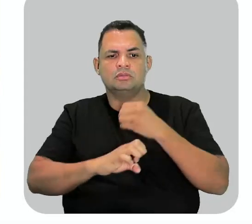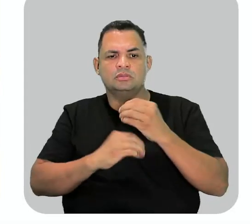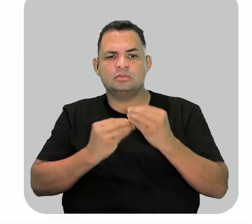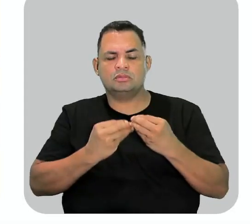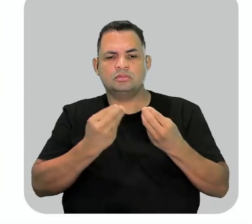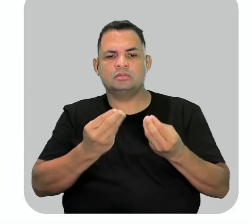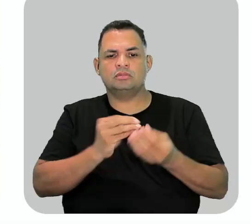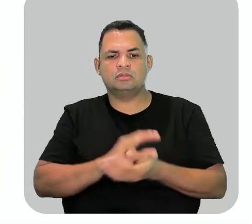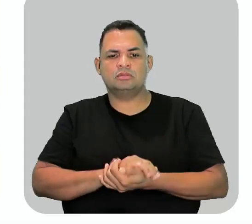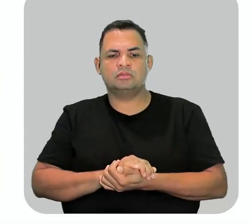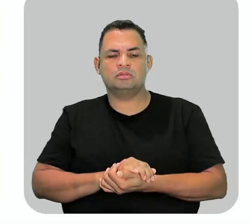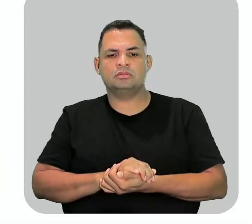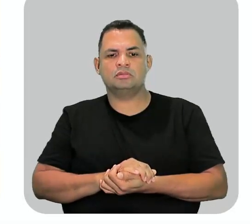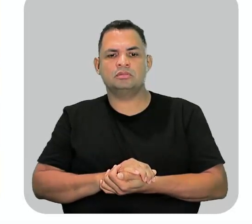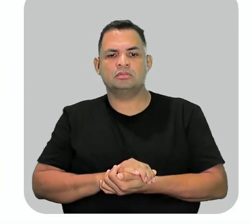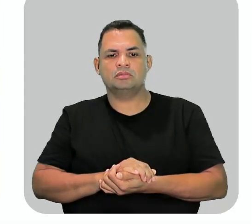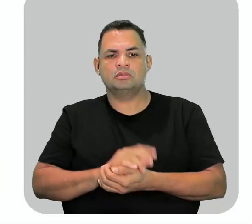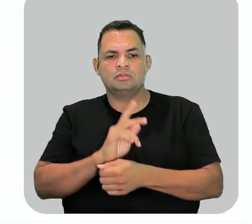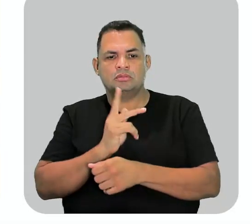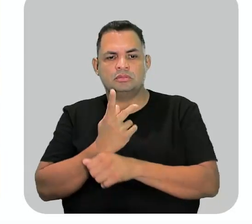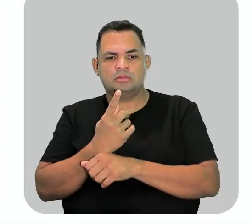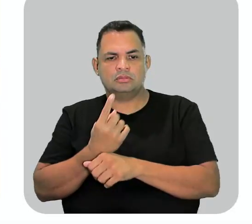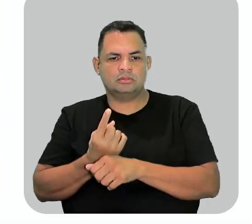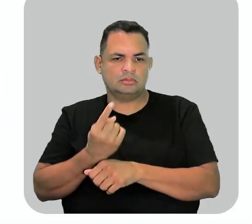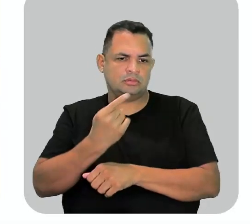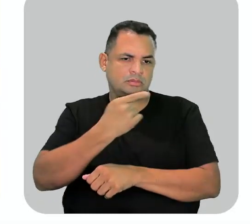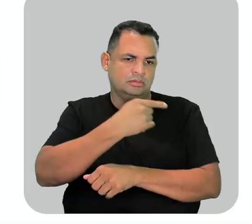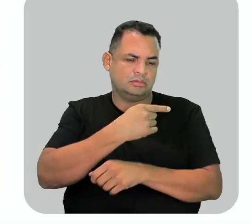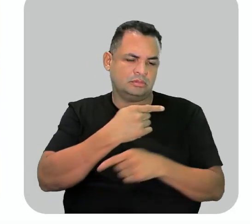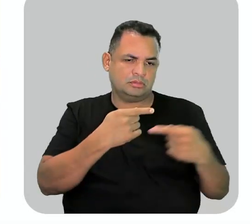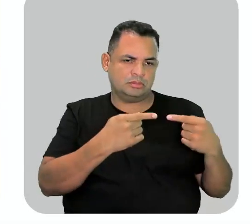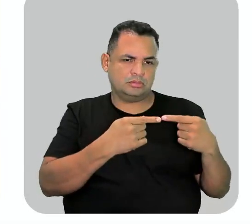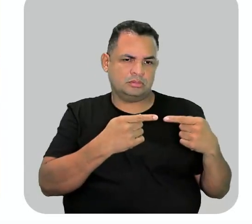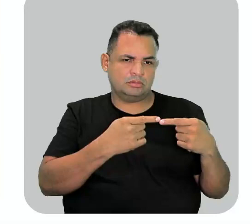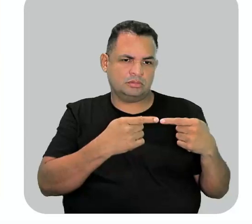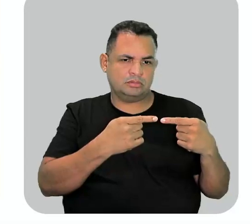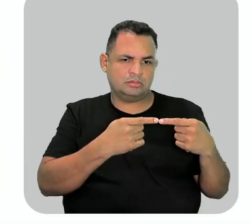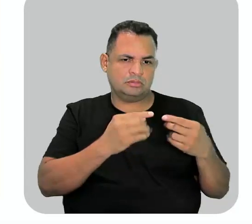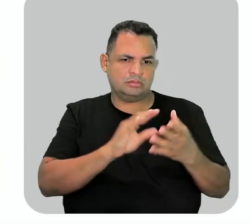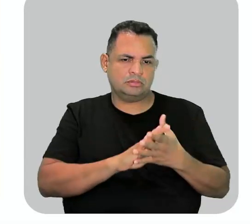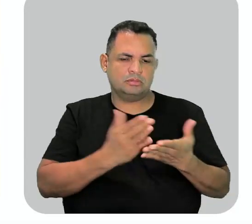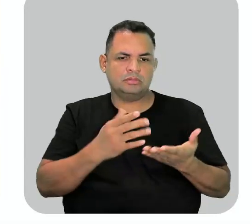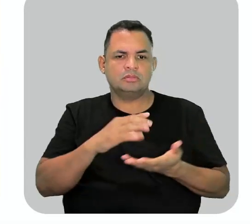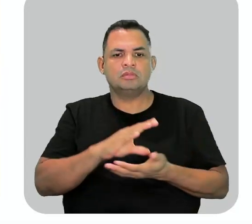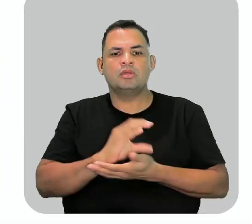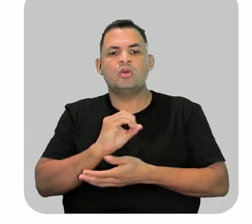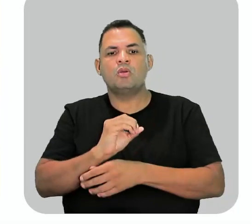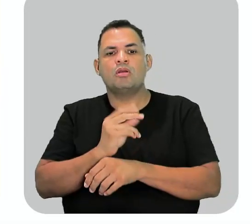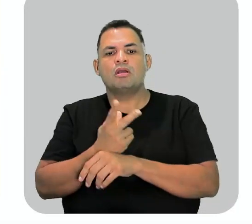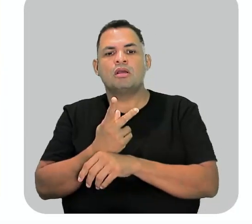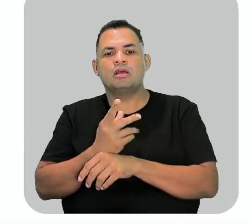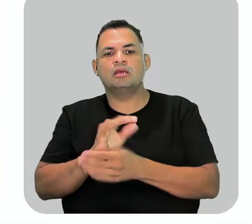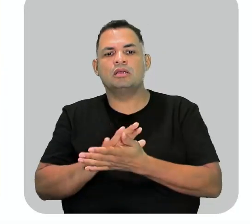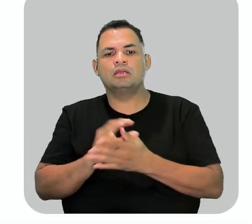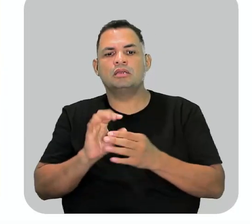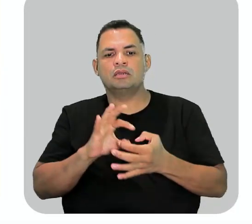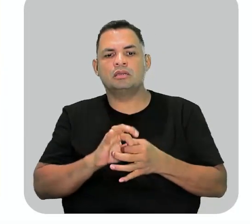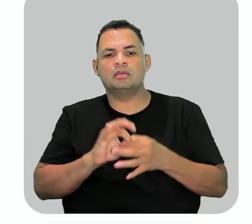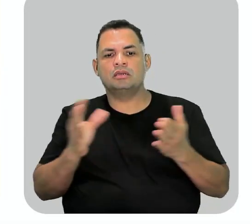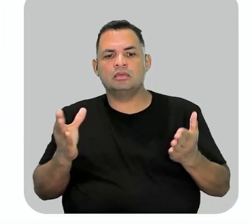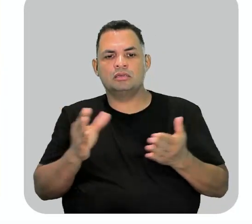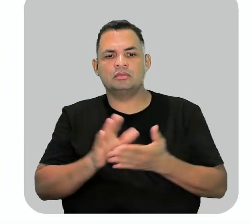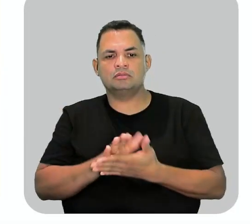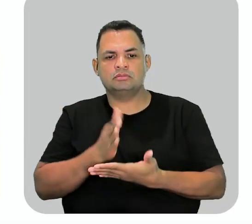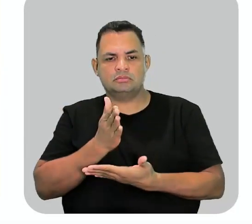disponíveis e o hidrogênio aqui da água veio e se ligou a ele, deixando a hidroxila livre para que